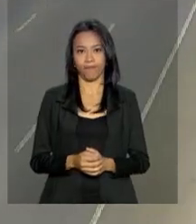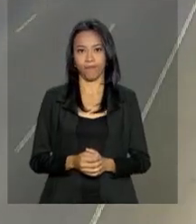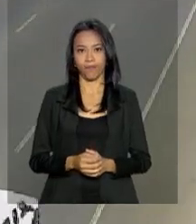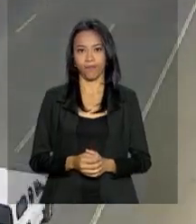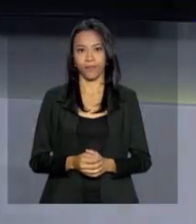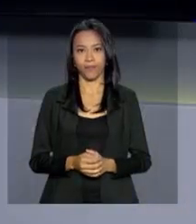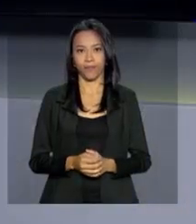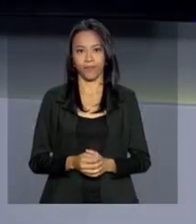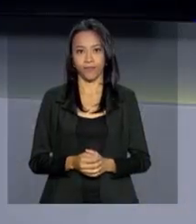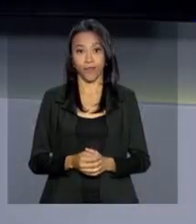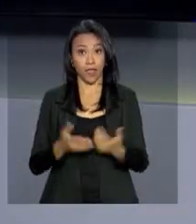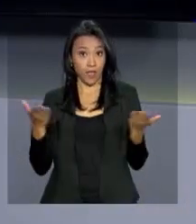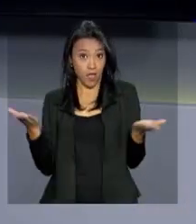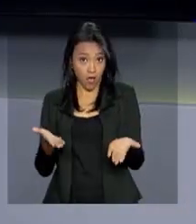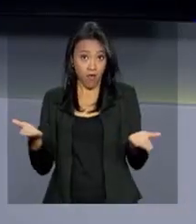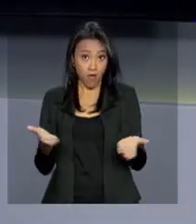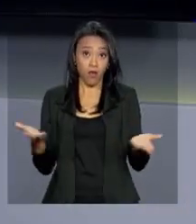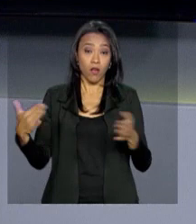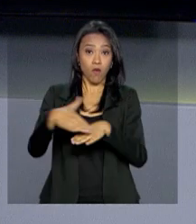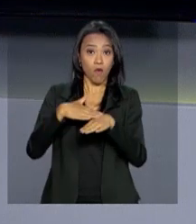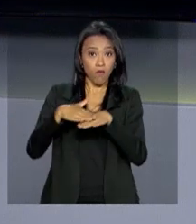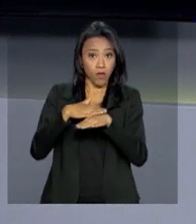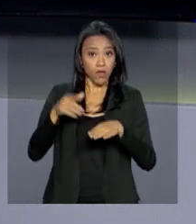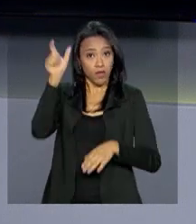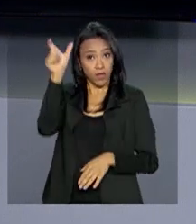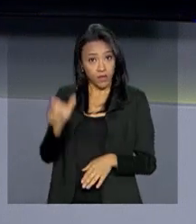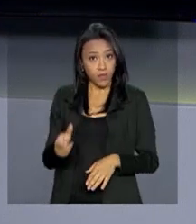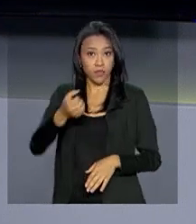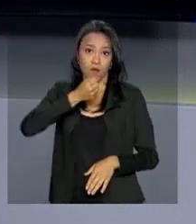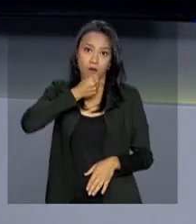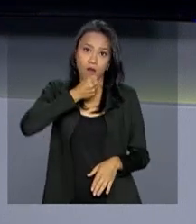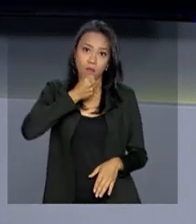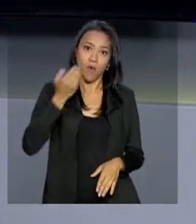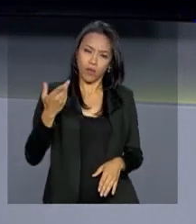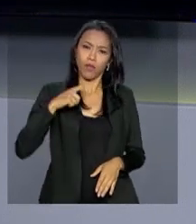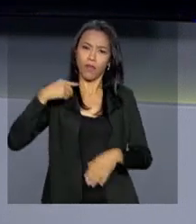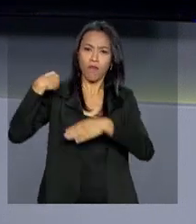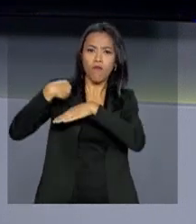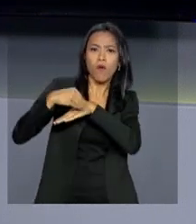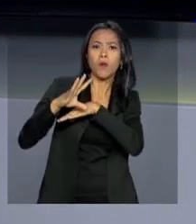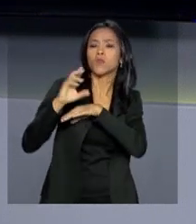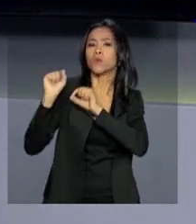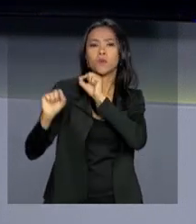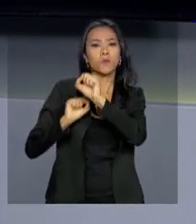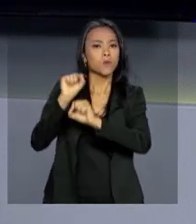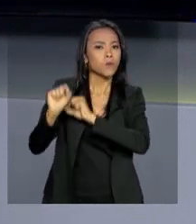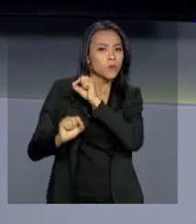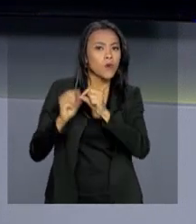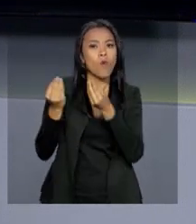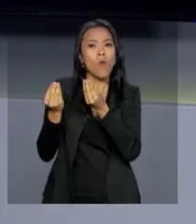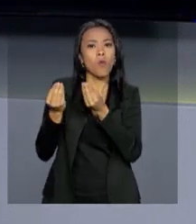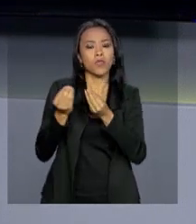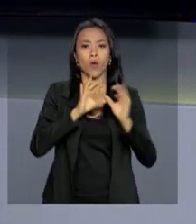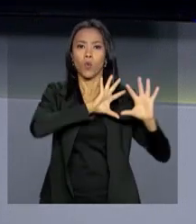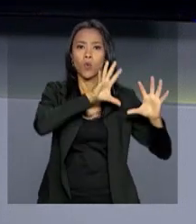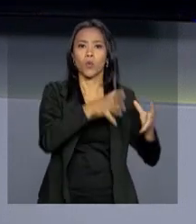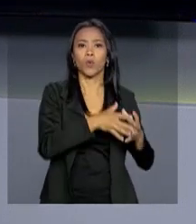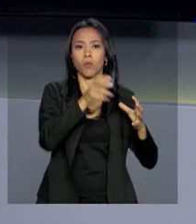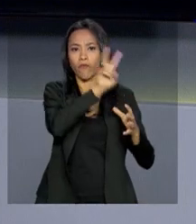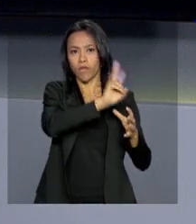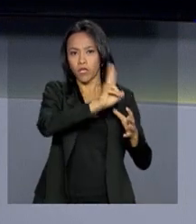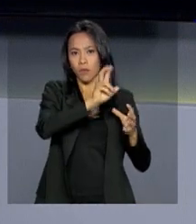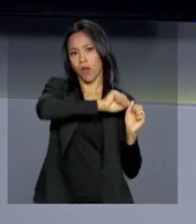ea gente agora conversa ao vivo com repórter me firmei pereira que tem informações sobre o processo de transferência dos imigrantes